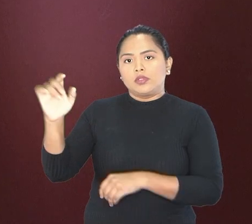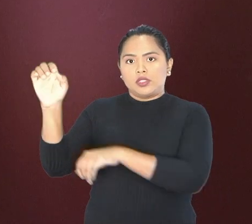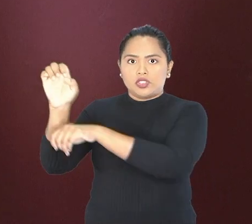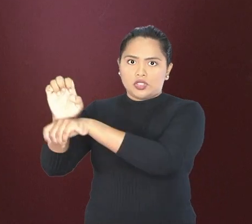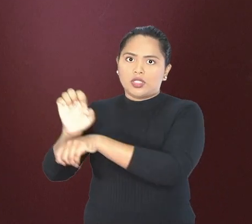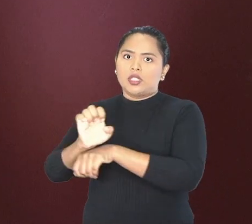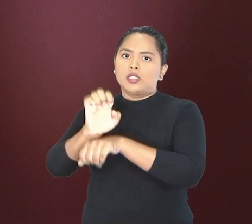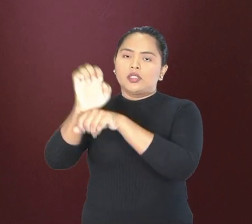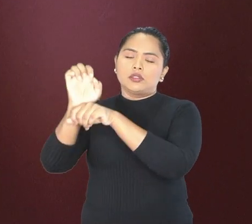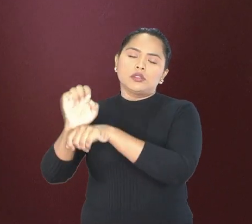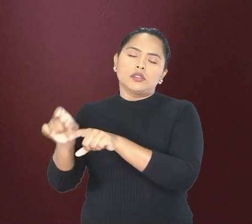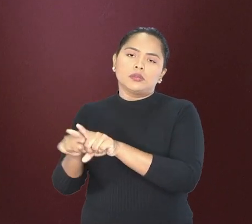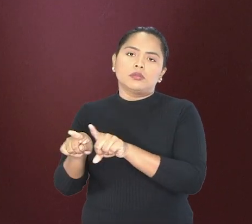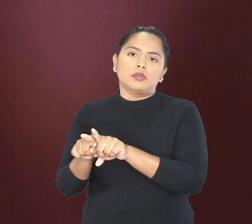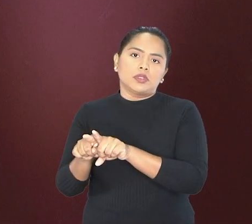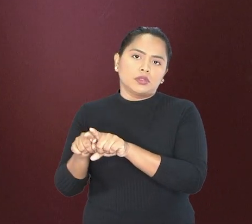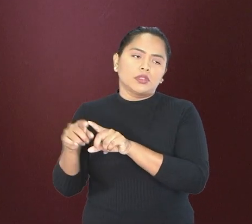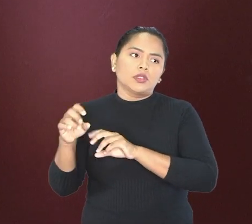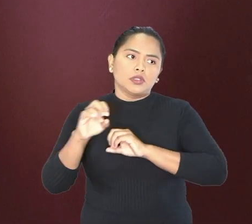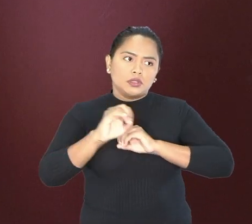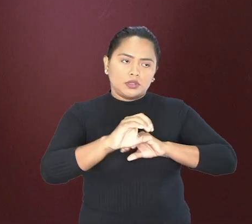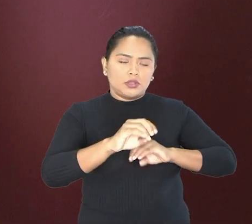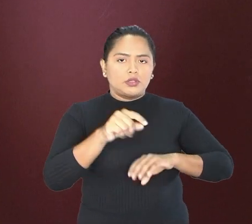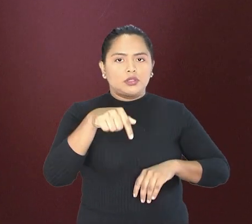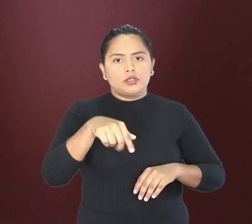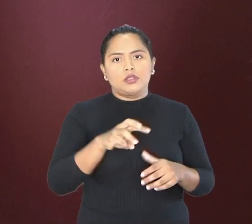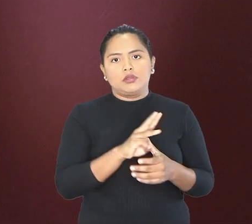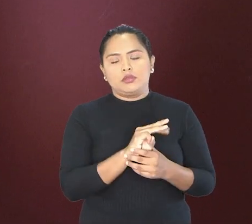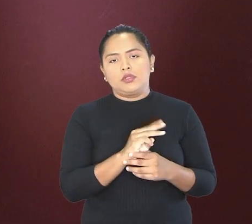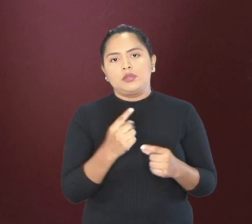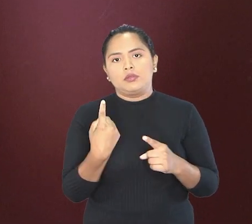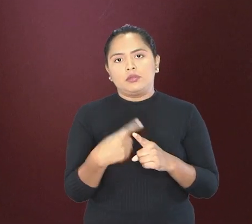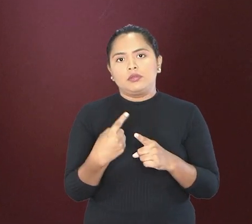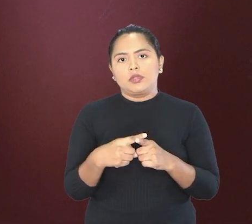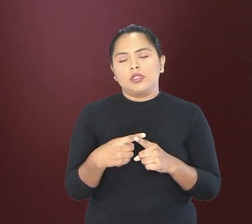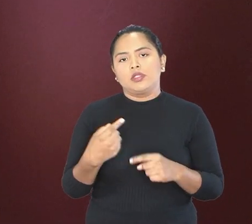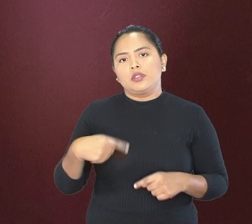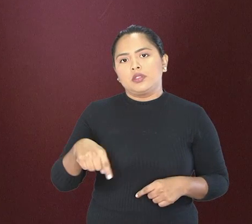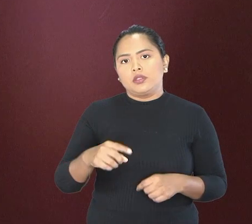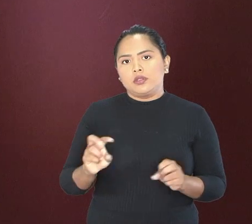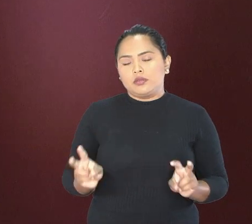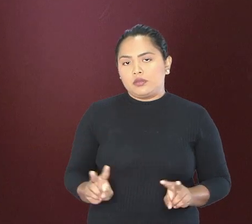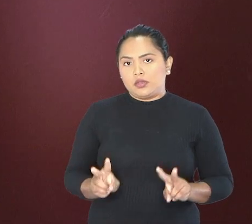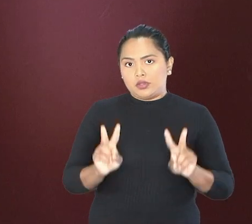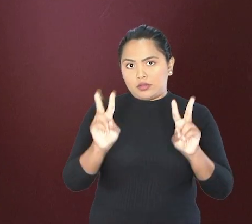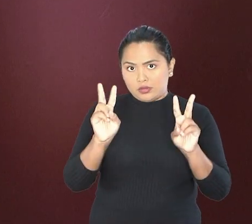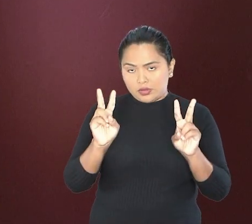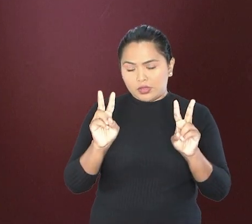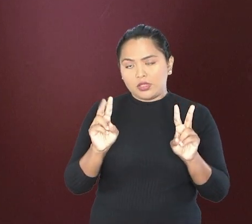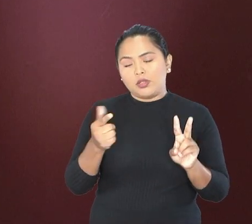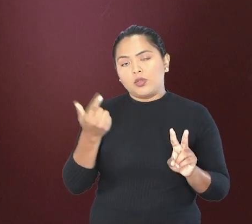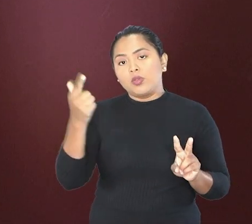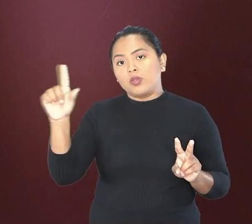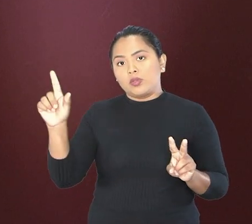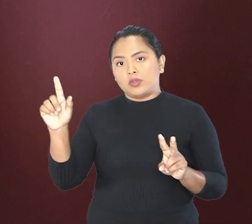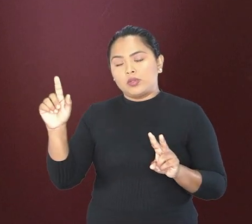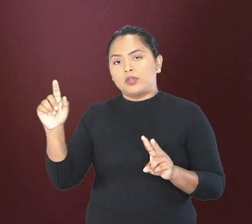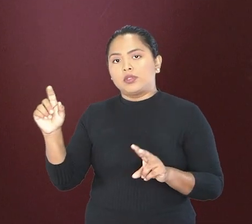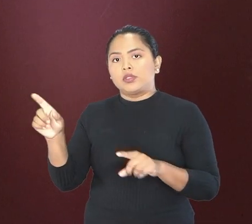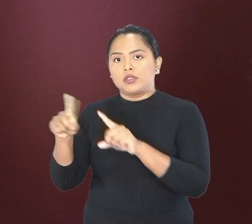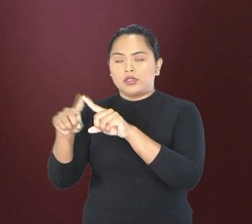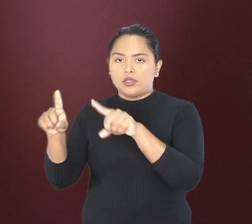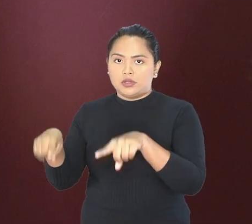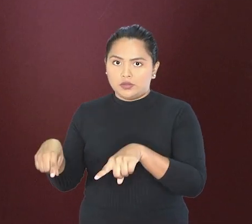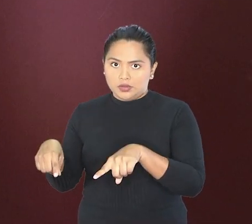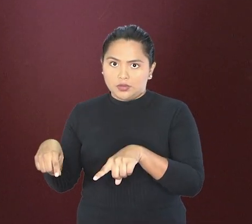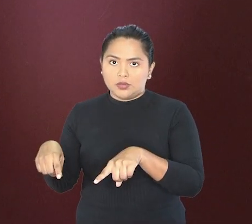essas capacitações, porque a gente valoriza o nosso... servidores públicos, além do da universidade, mas aí pagando a